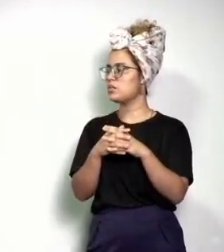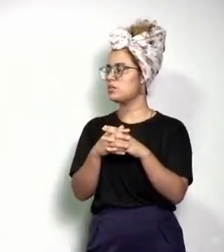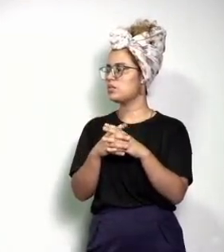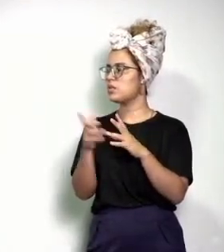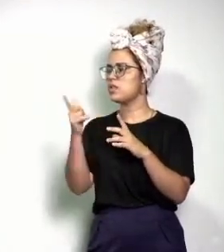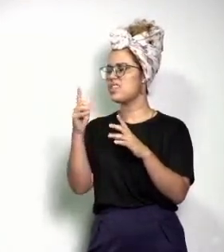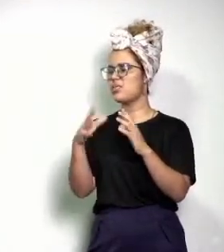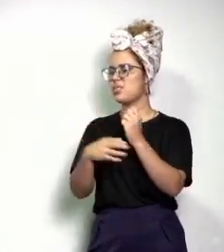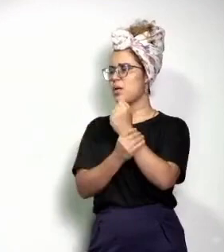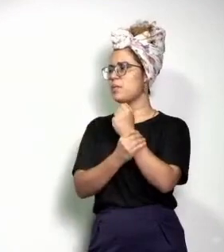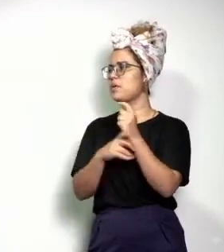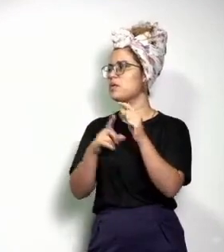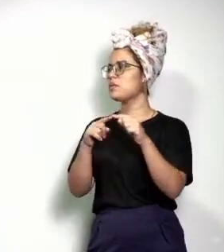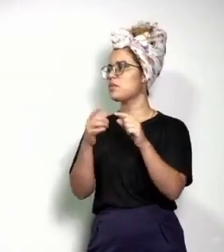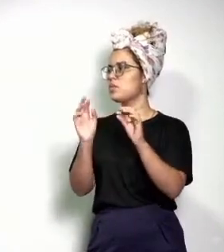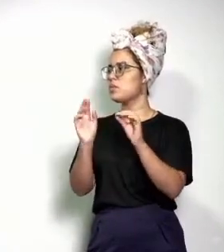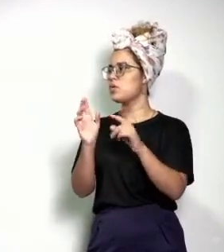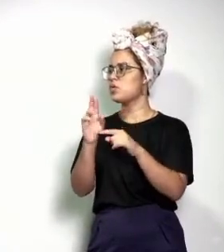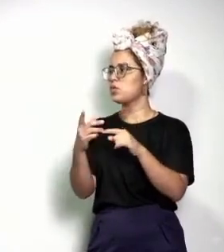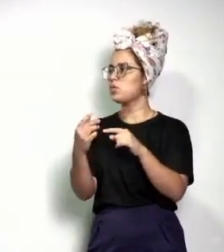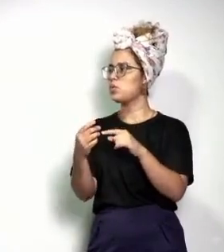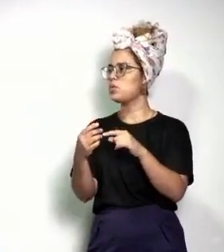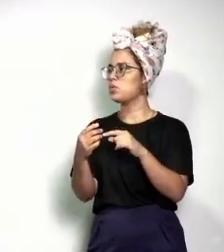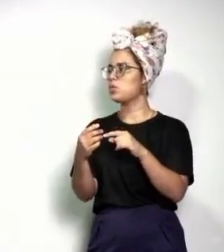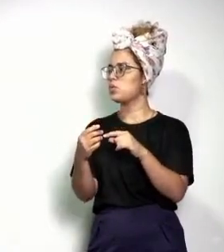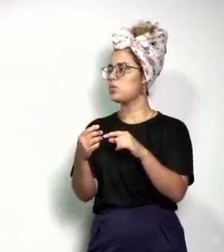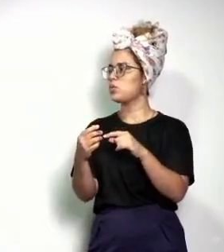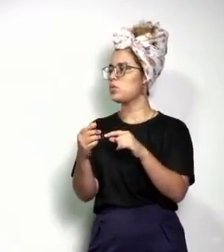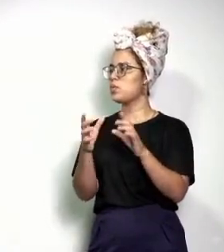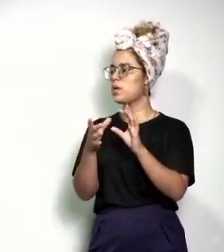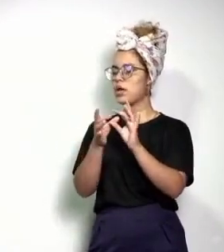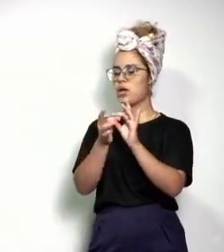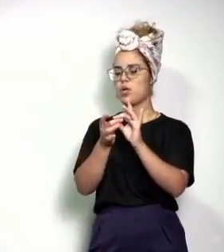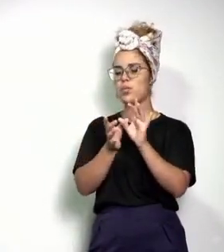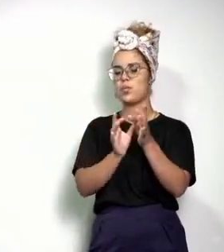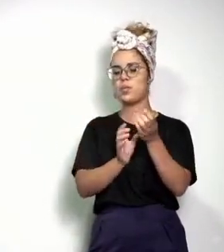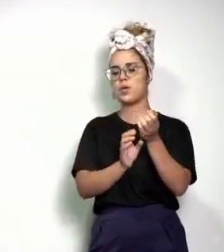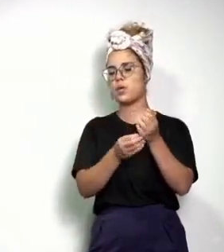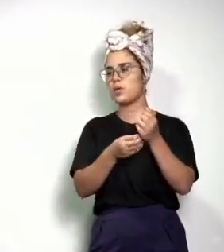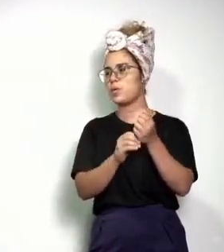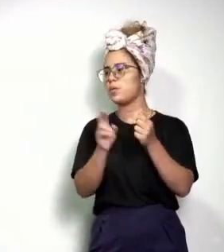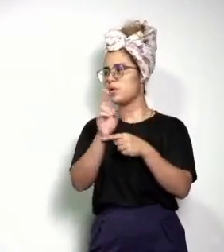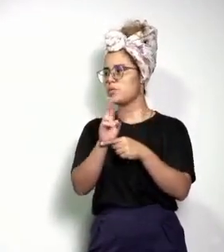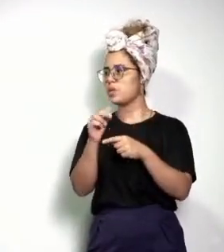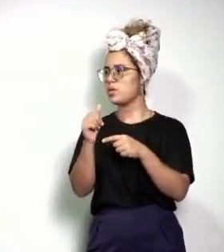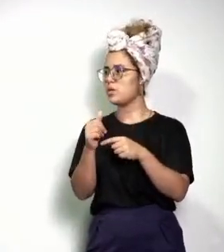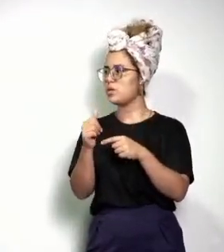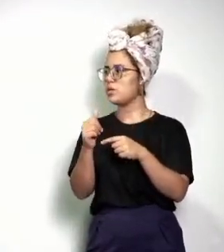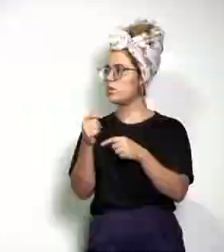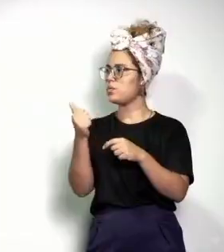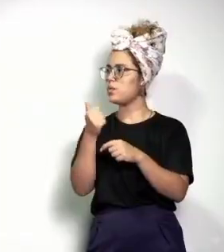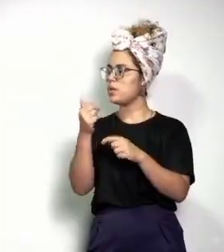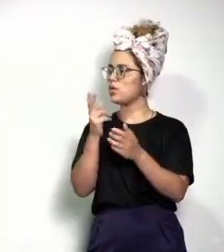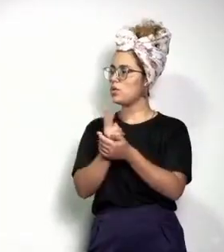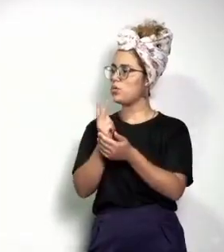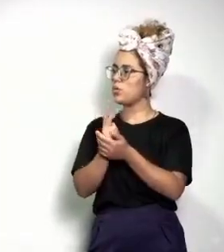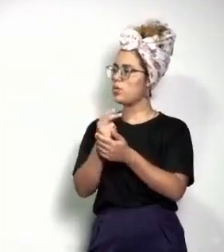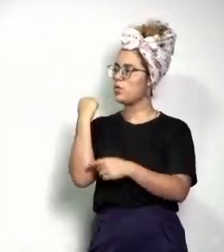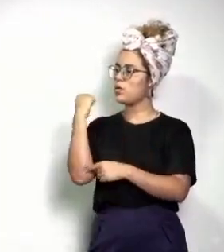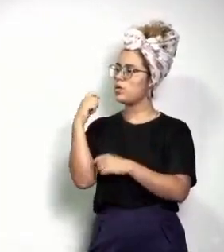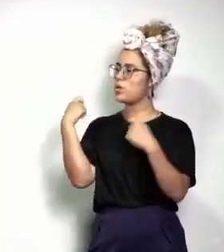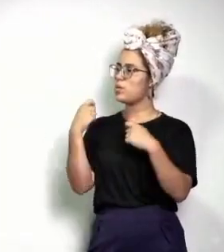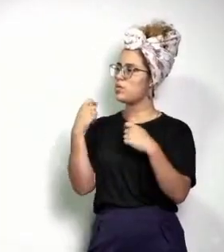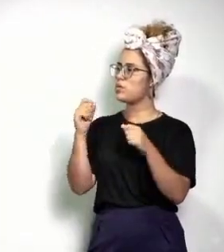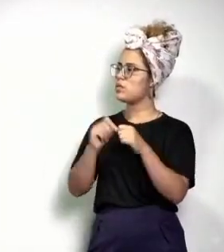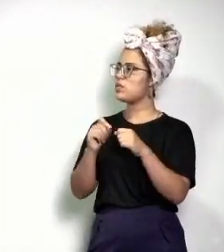ele não vai estar preso. Então, você pode pegar esse mecanismo aqui para prender ele melhor no próprio braço. Então, o que você